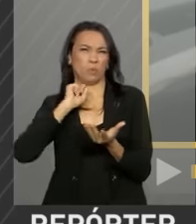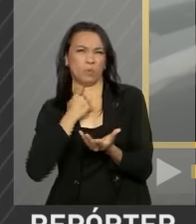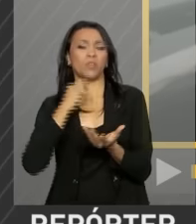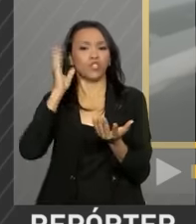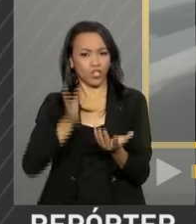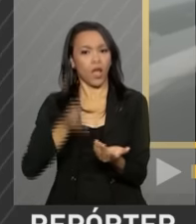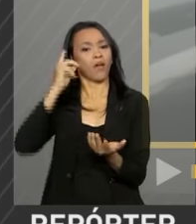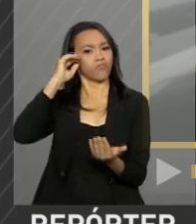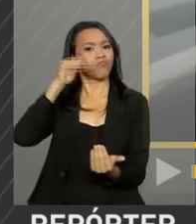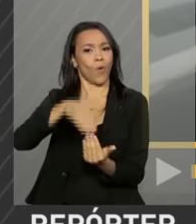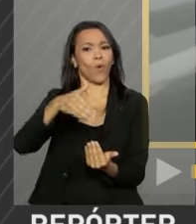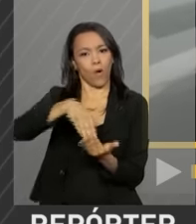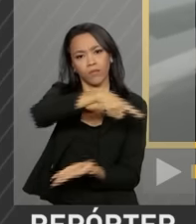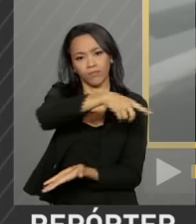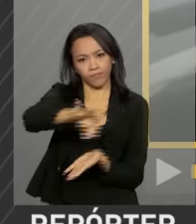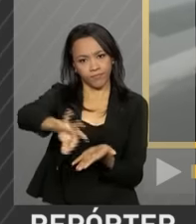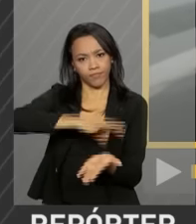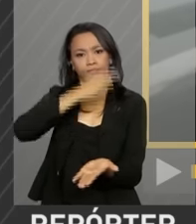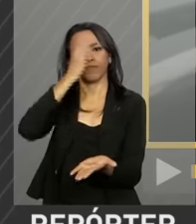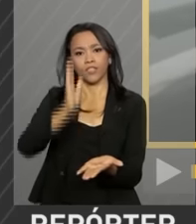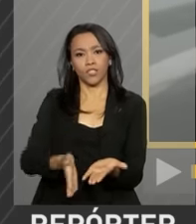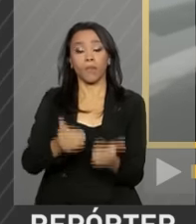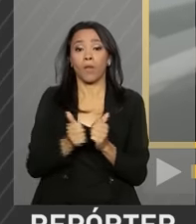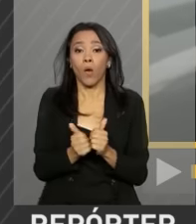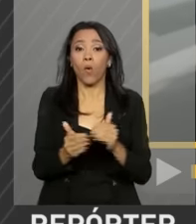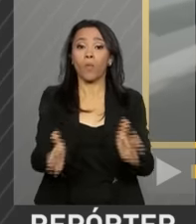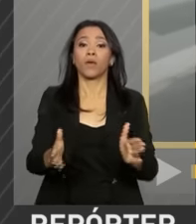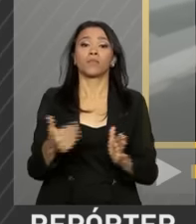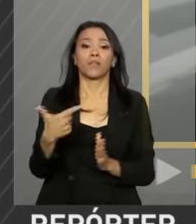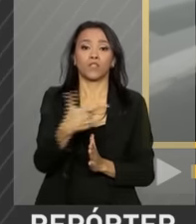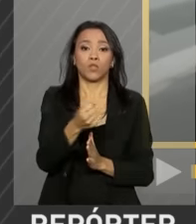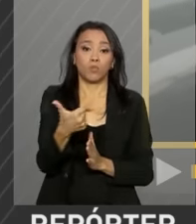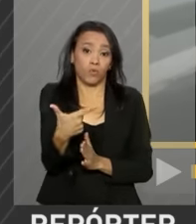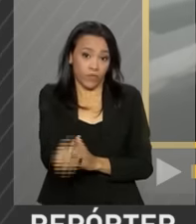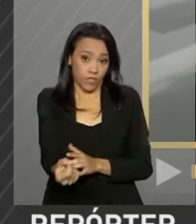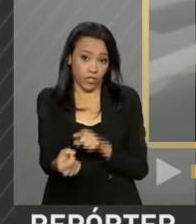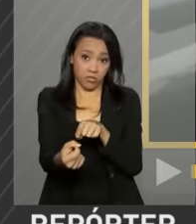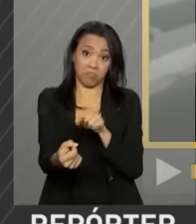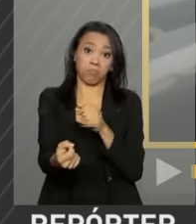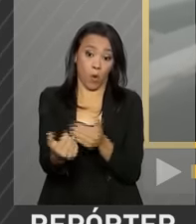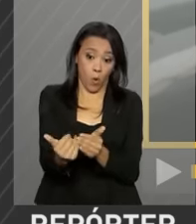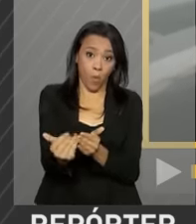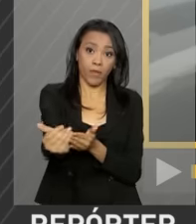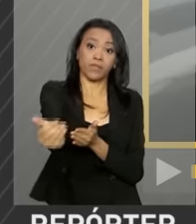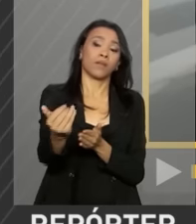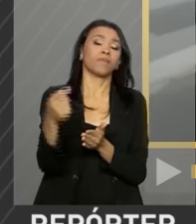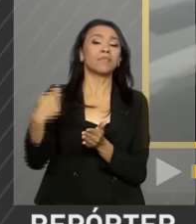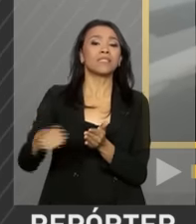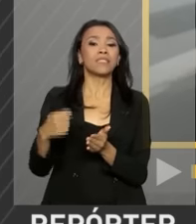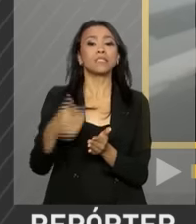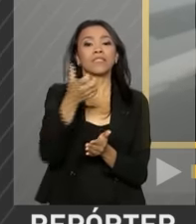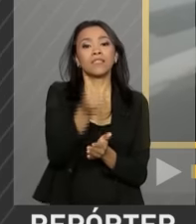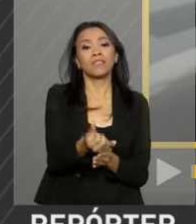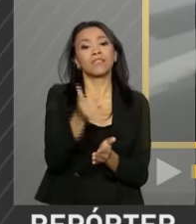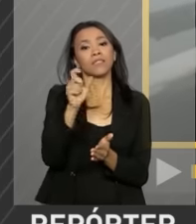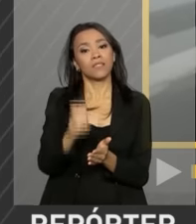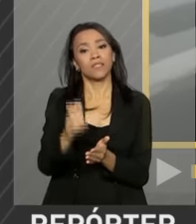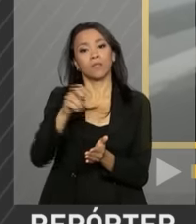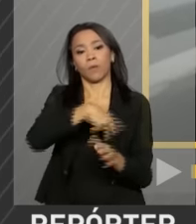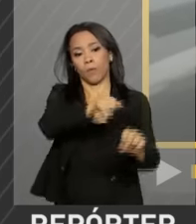acordo. Para ele entrar em vigor a partir de 2020, são necessários que 55 países, que